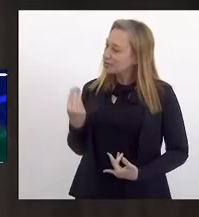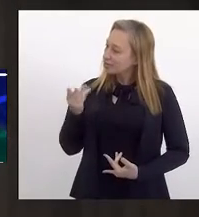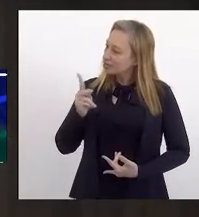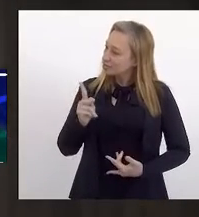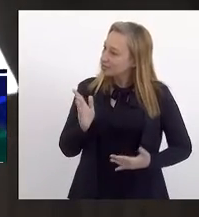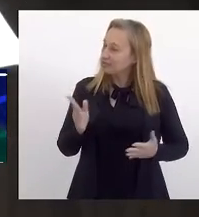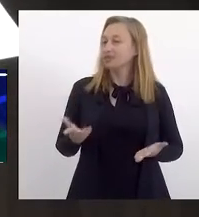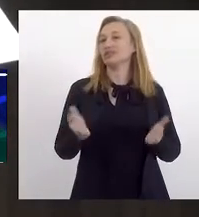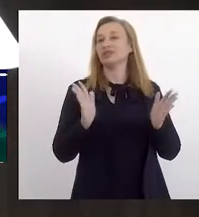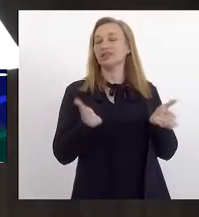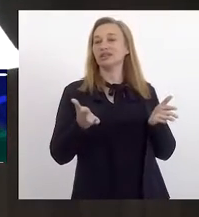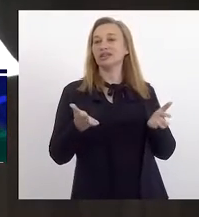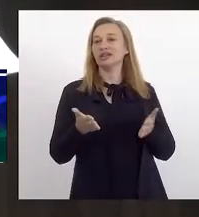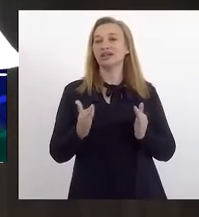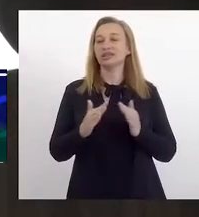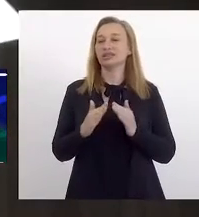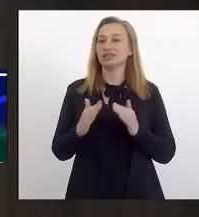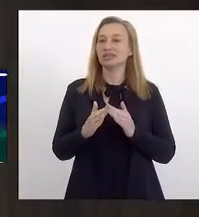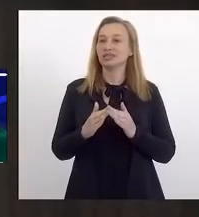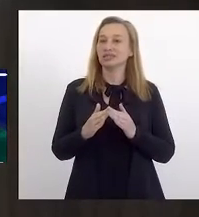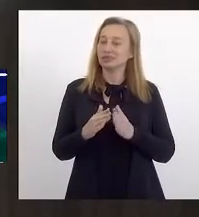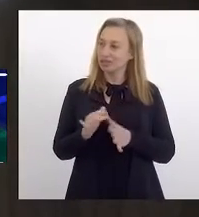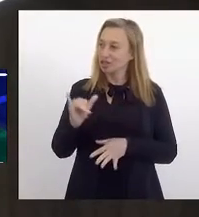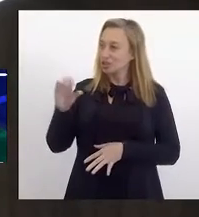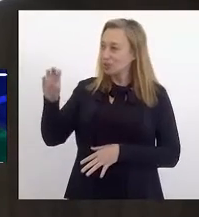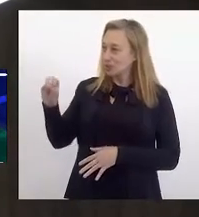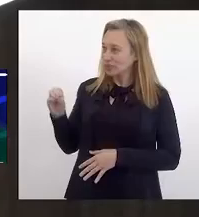Laura Carneiro. Filha de um ícone.